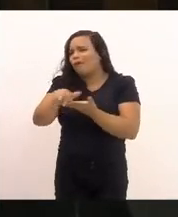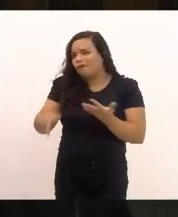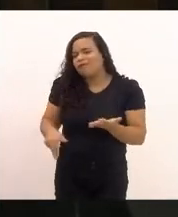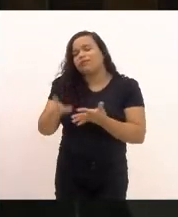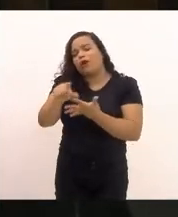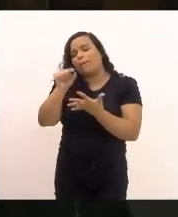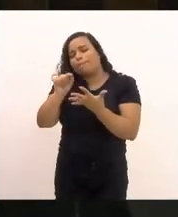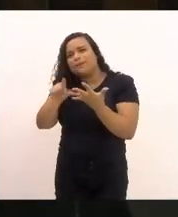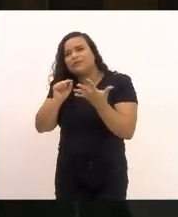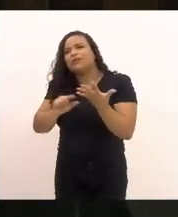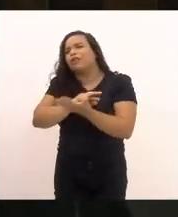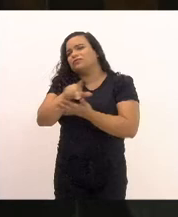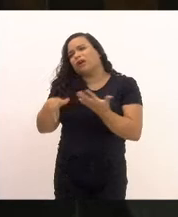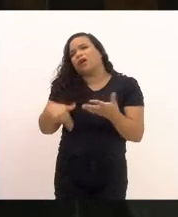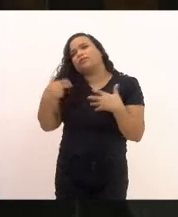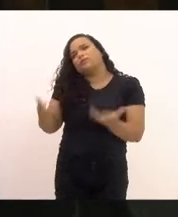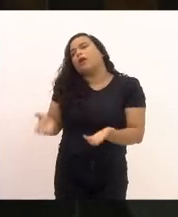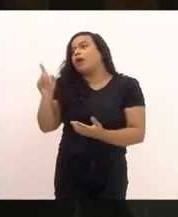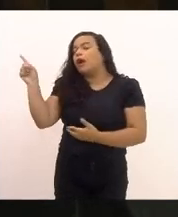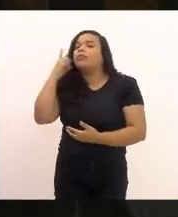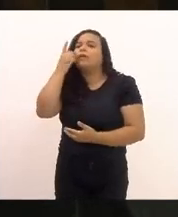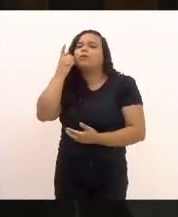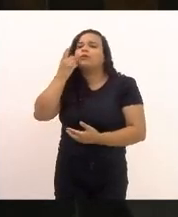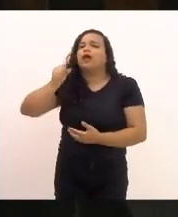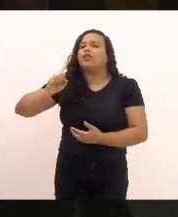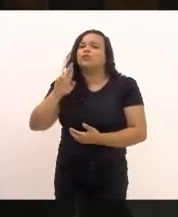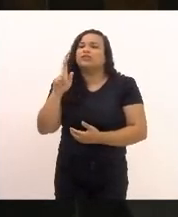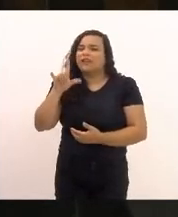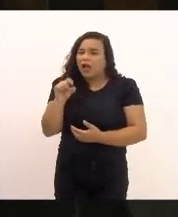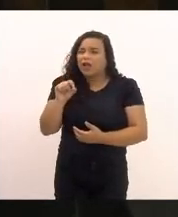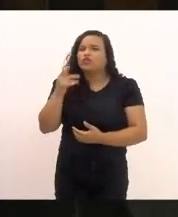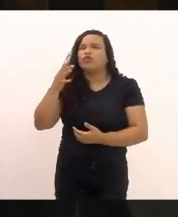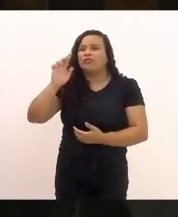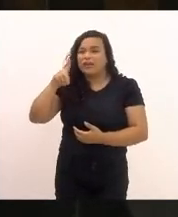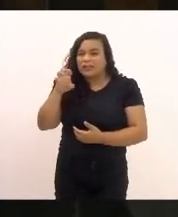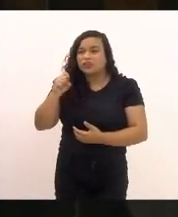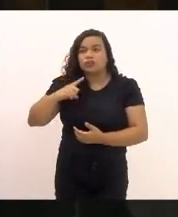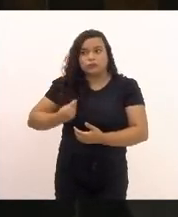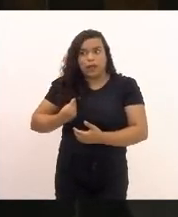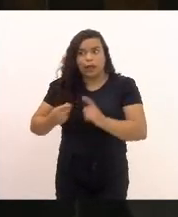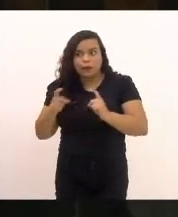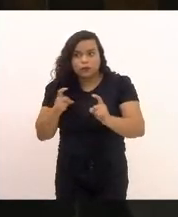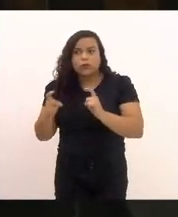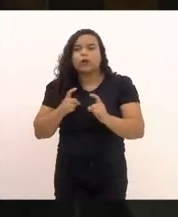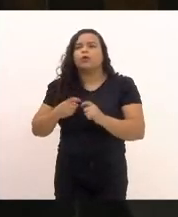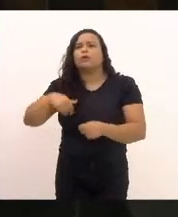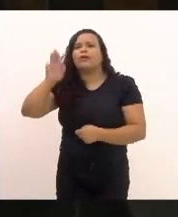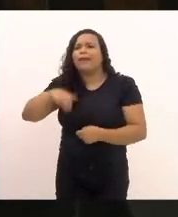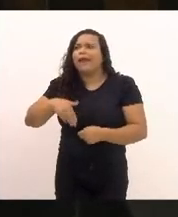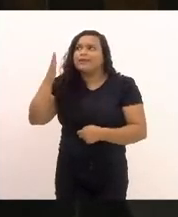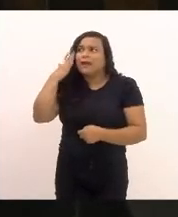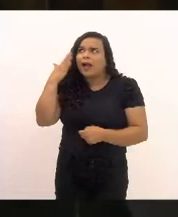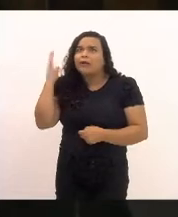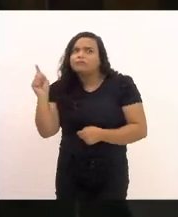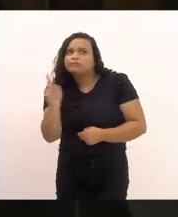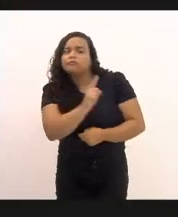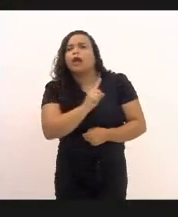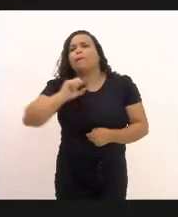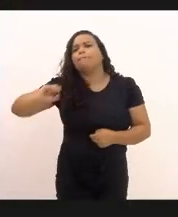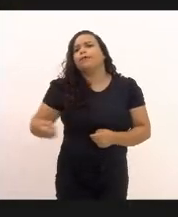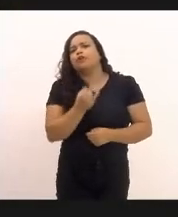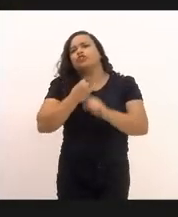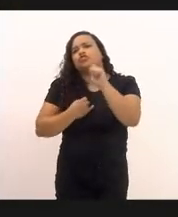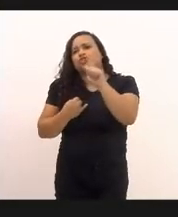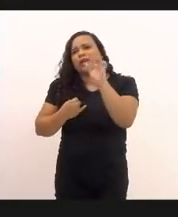as alternativas, de modo, deputado Sérgio Fernandes, que estava na reunião e que está nos ouvindo, que vai intervir em seguida, aproveitar o GT, Sérgio Fernandes, para